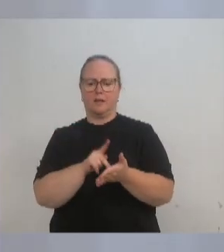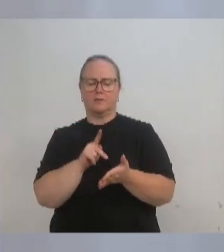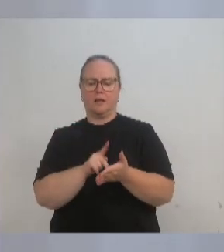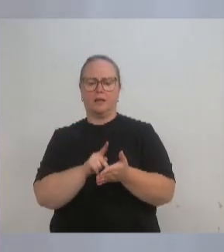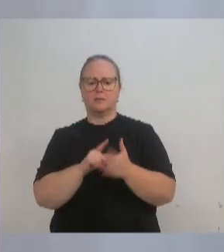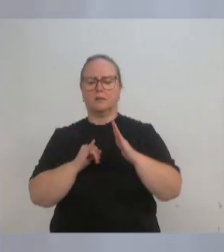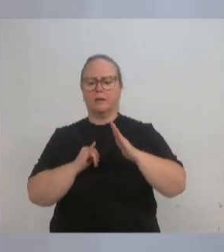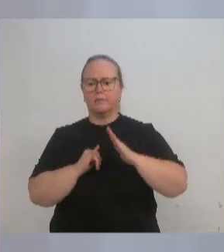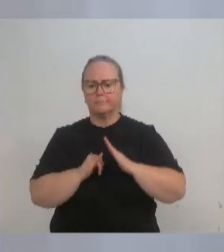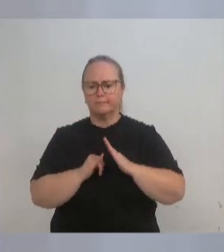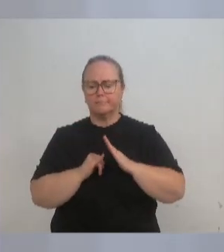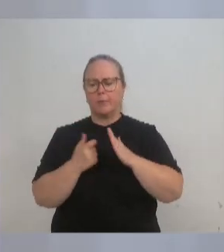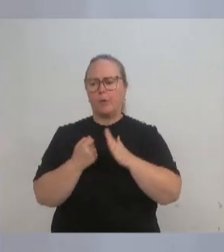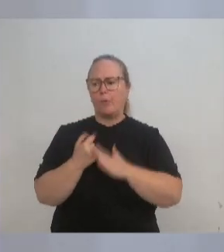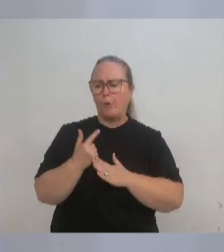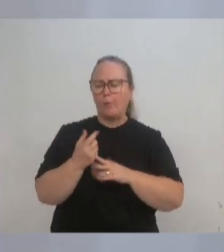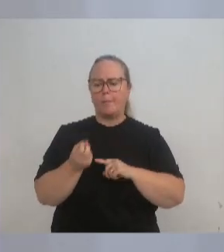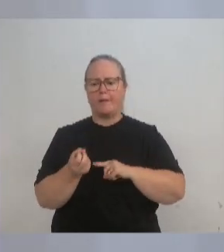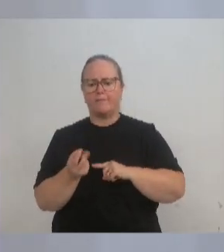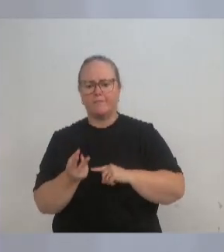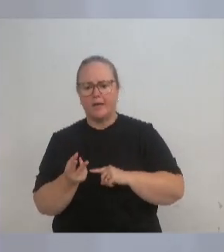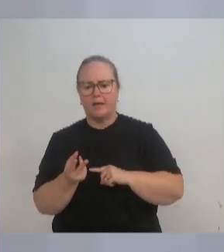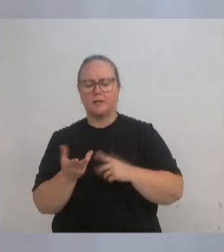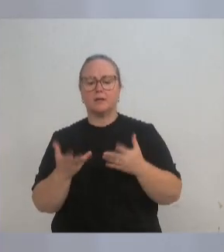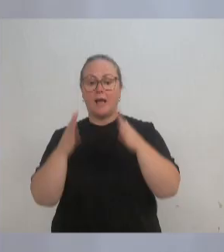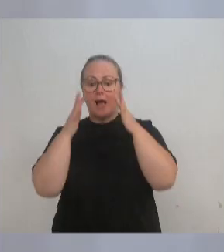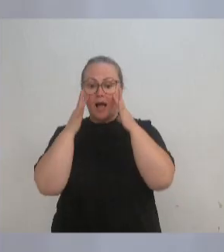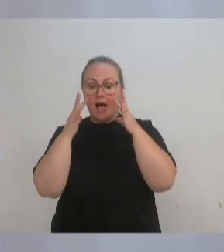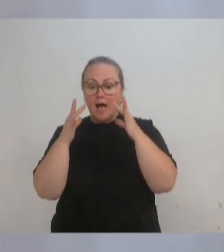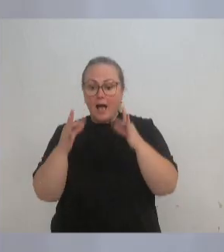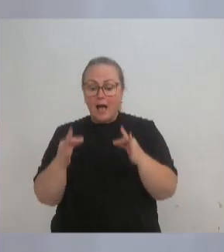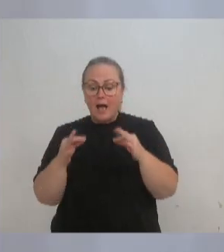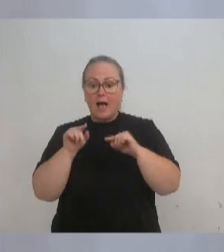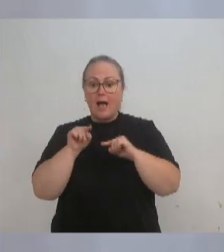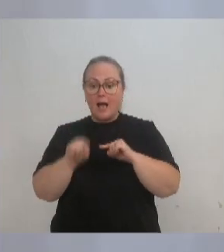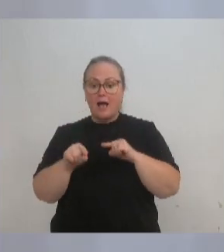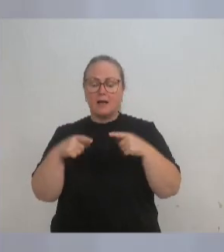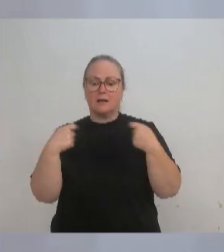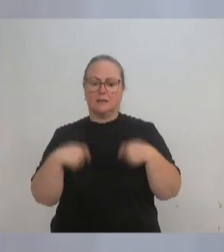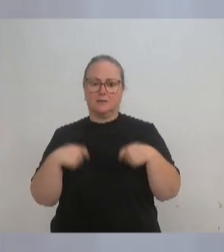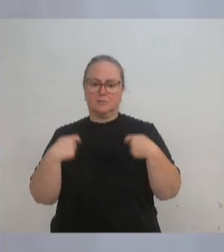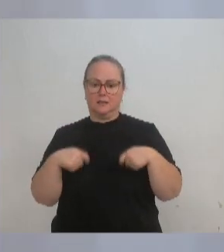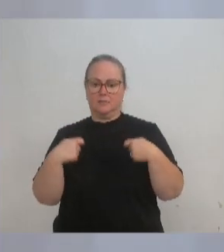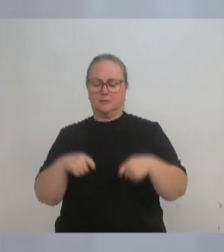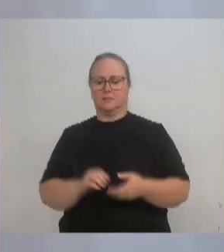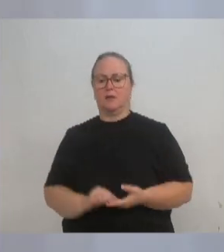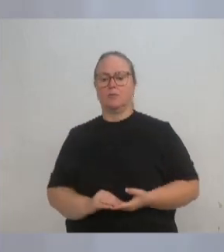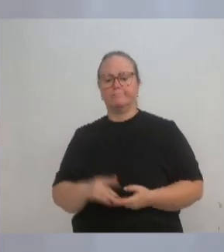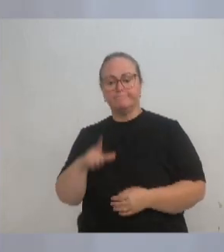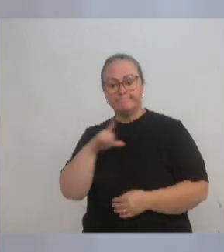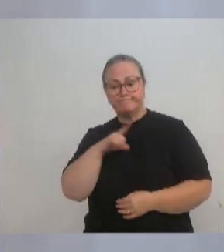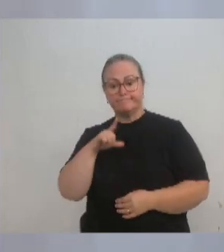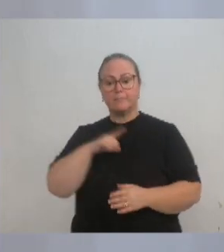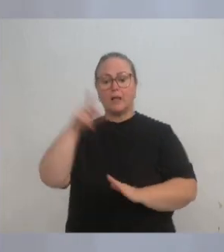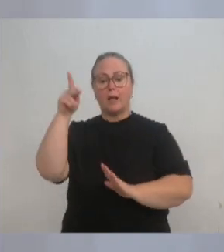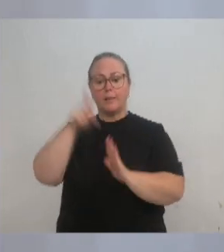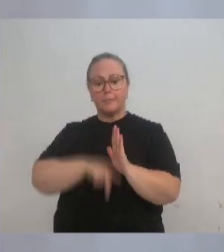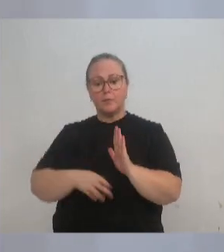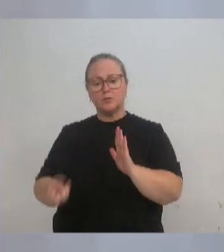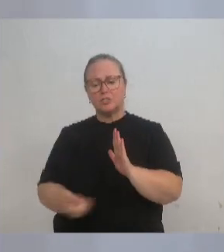imóveis, pessoas que compram, que se atentem a essa casa legislativa, porque aqui saem muitos projetos que